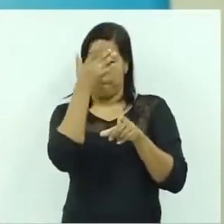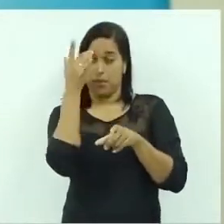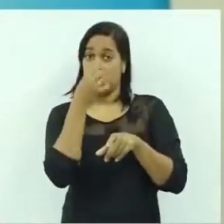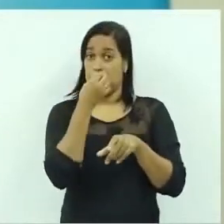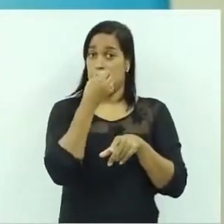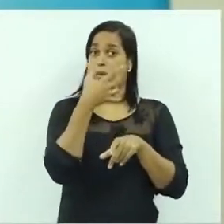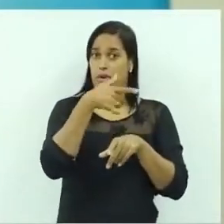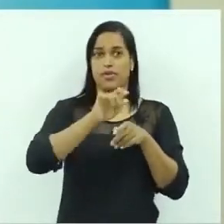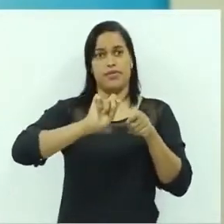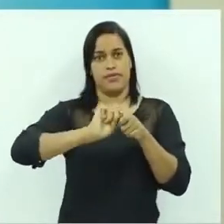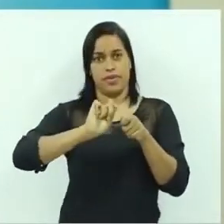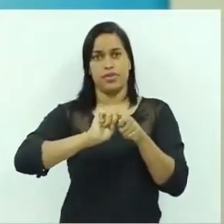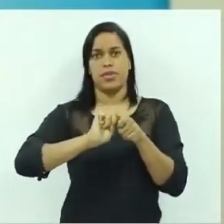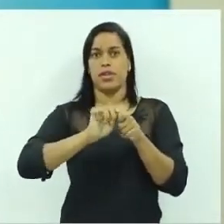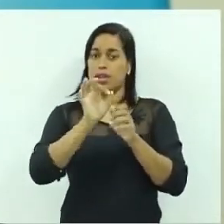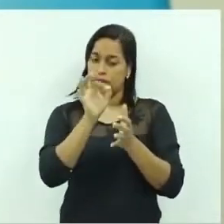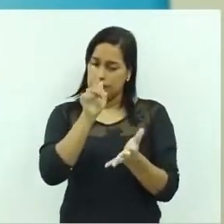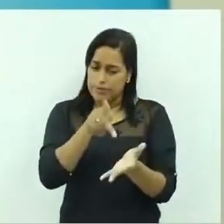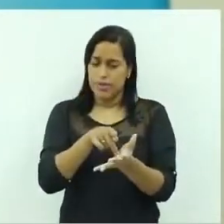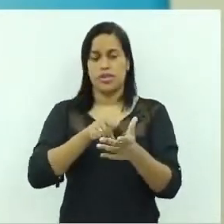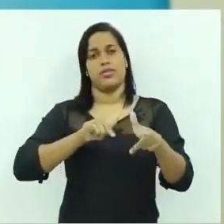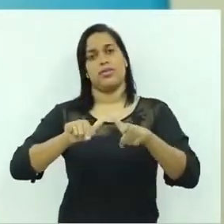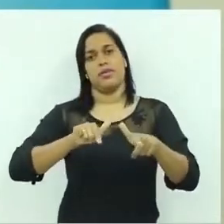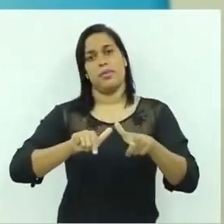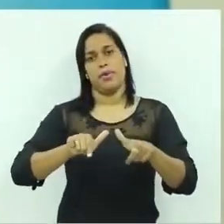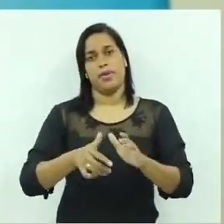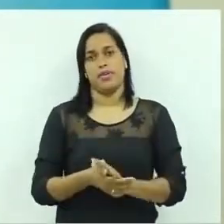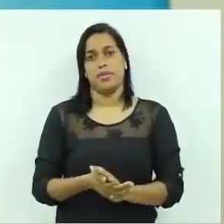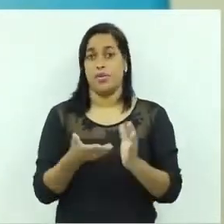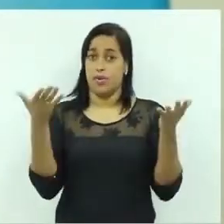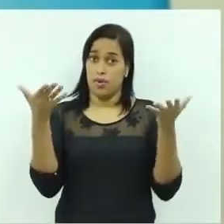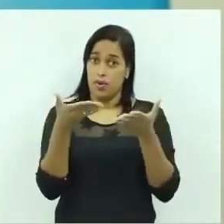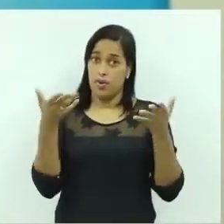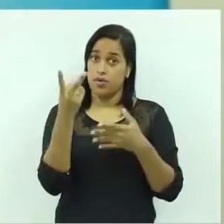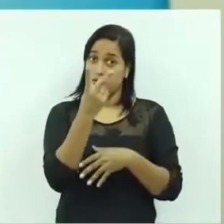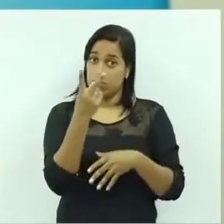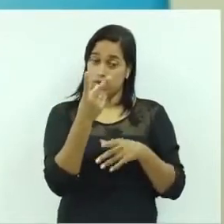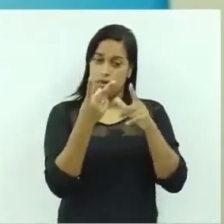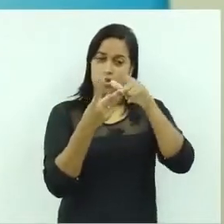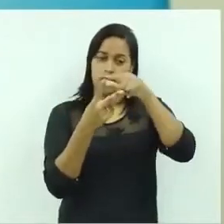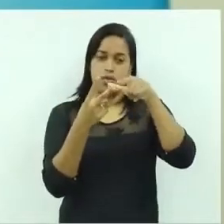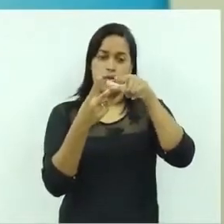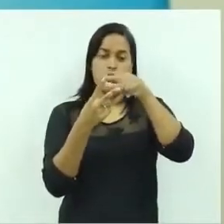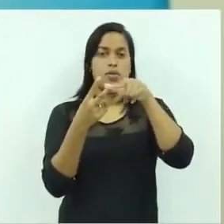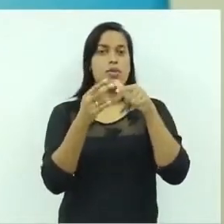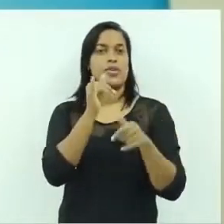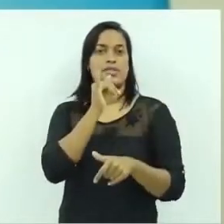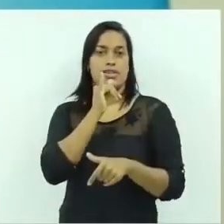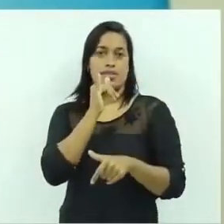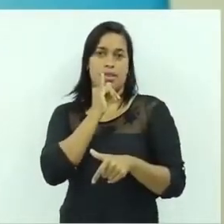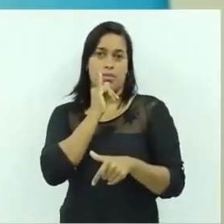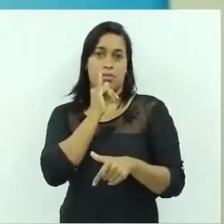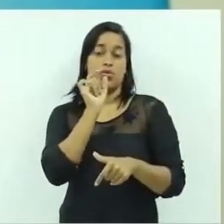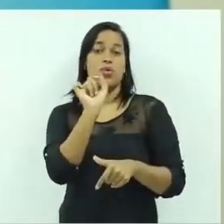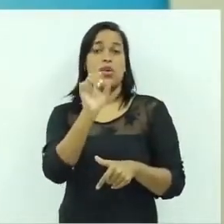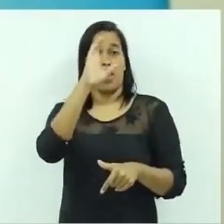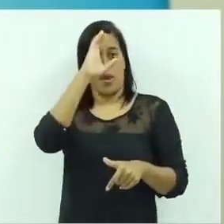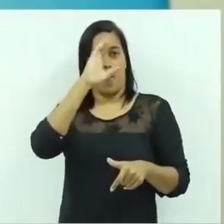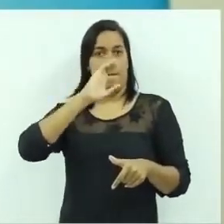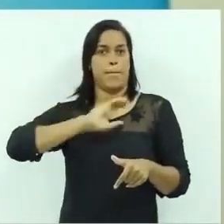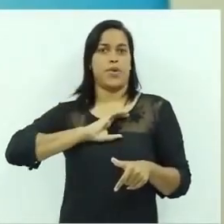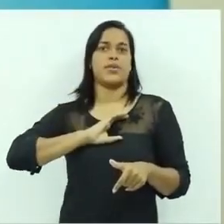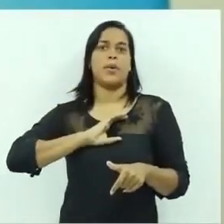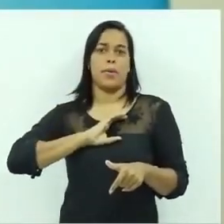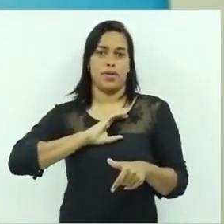fazer aquilo acontecer. Então, eu trago para vocês dois exemplos diferentes de comportamento.